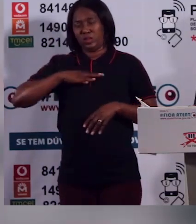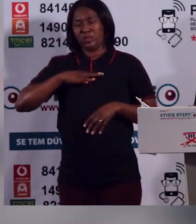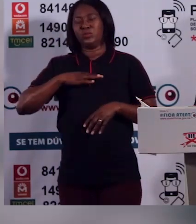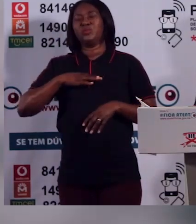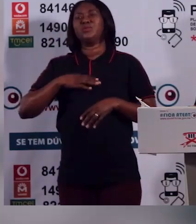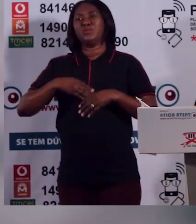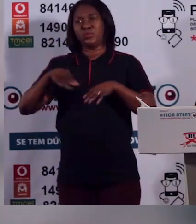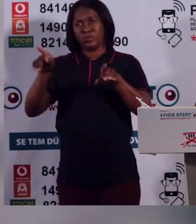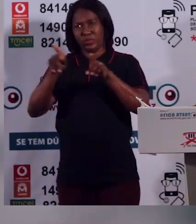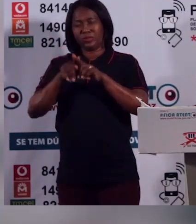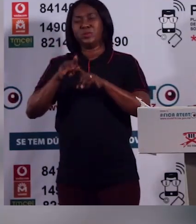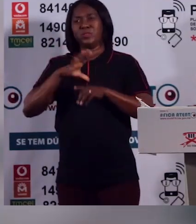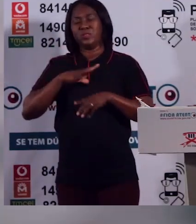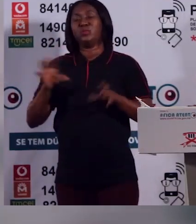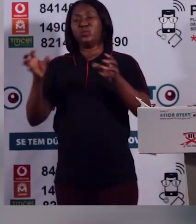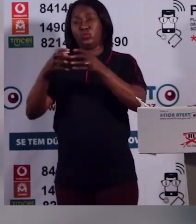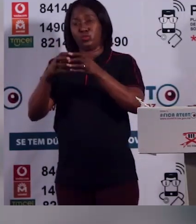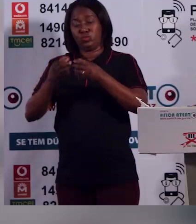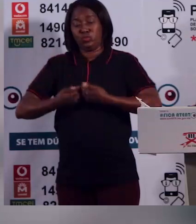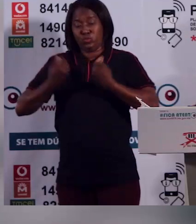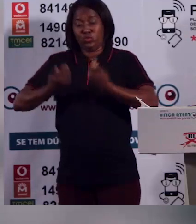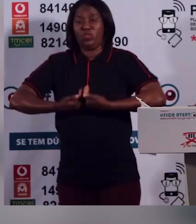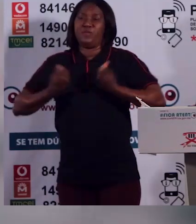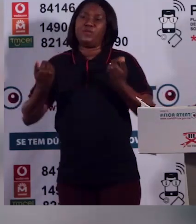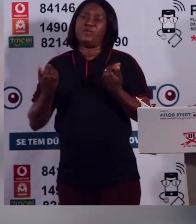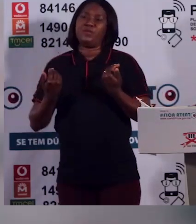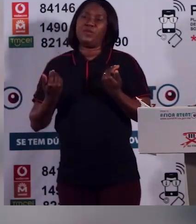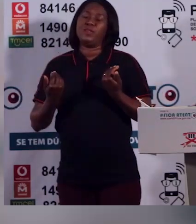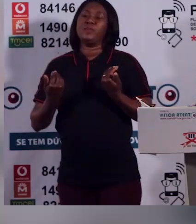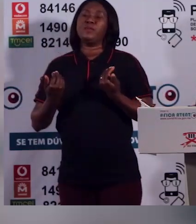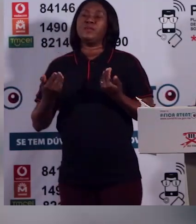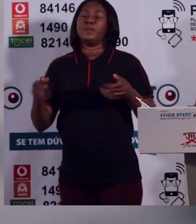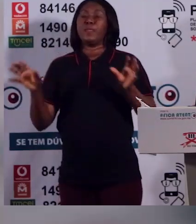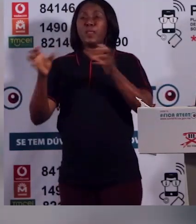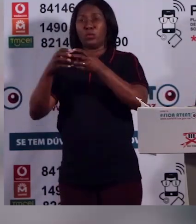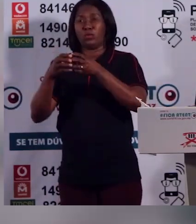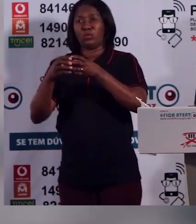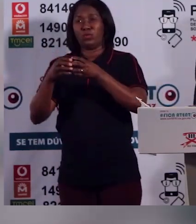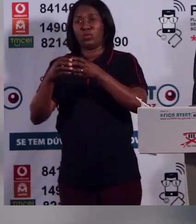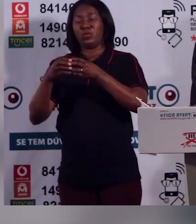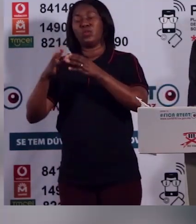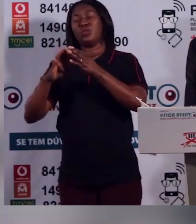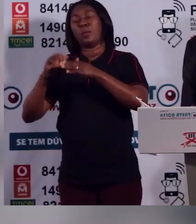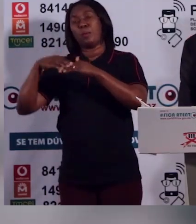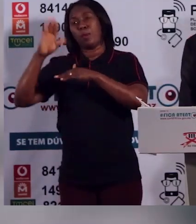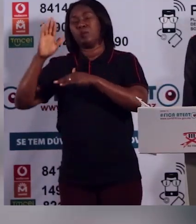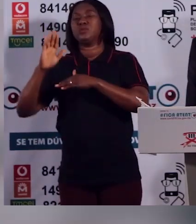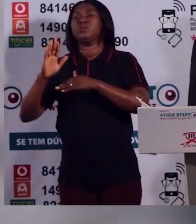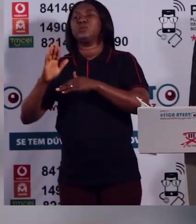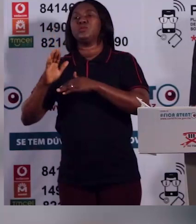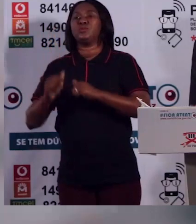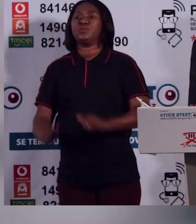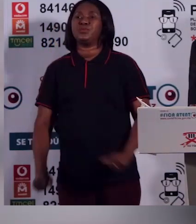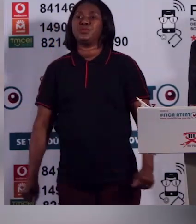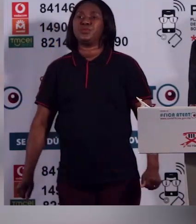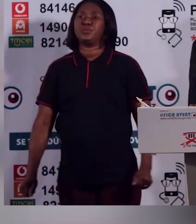embora tenhamos também casos nos grupos mais jovens e nos grupos de idade mais avançada.